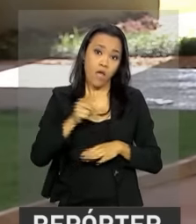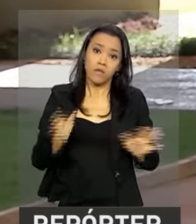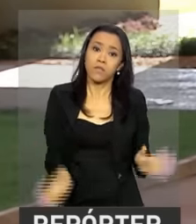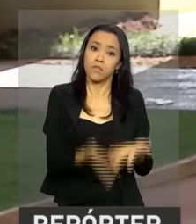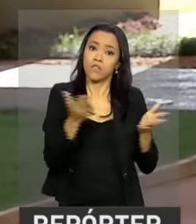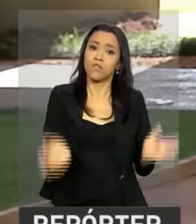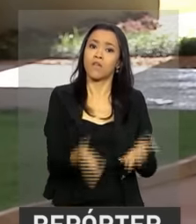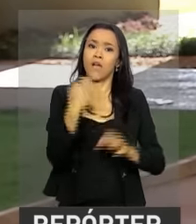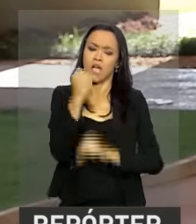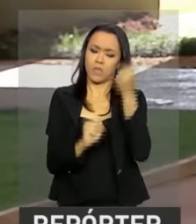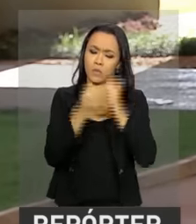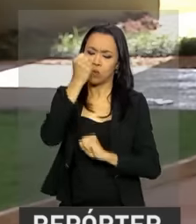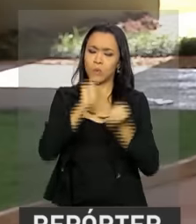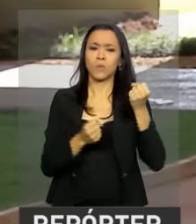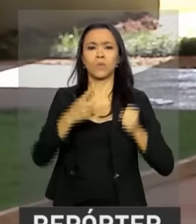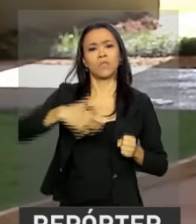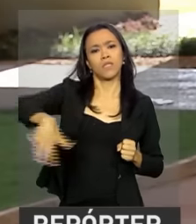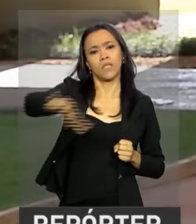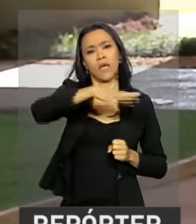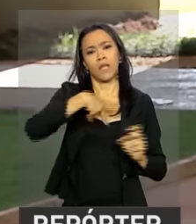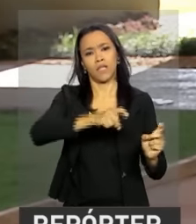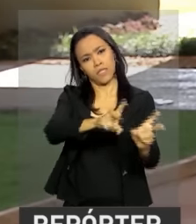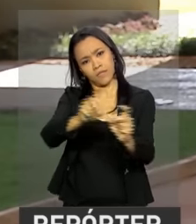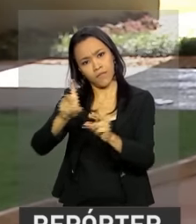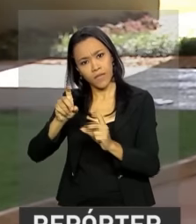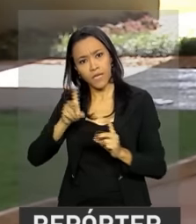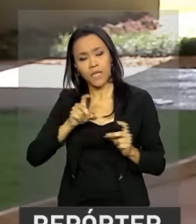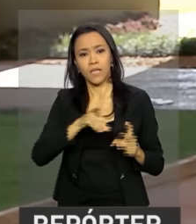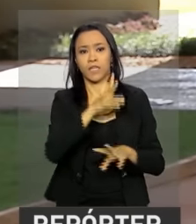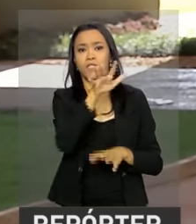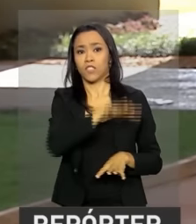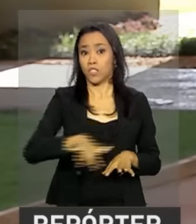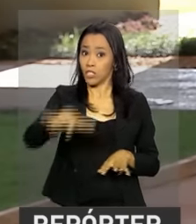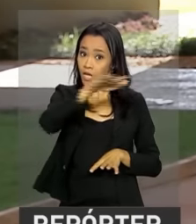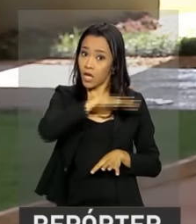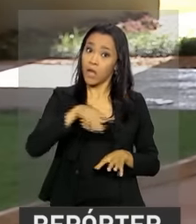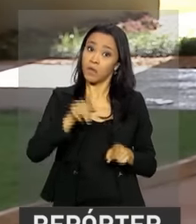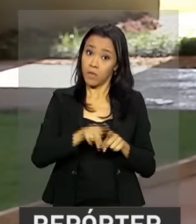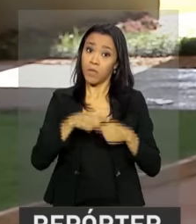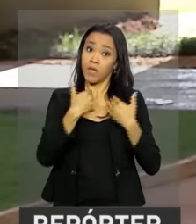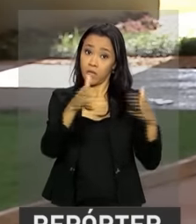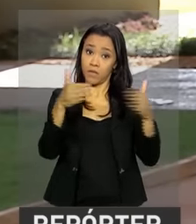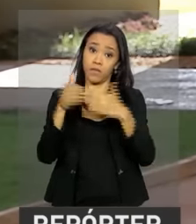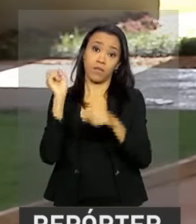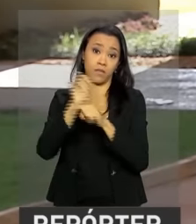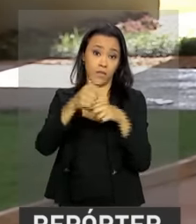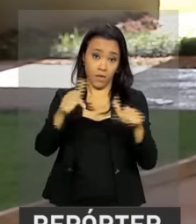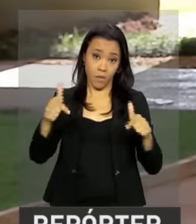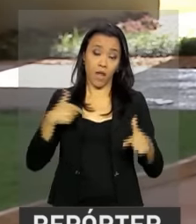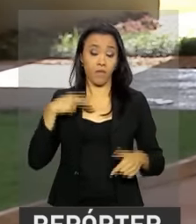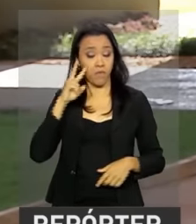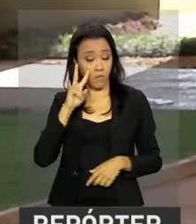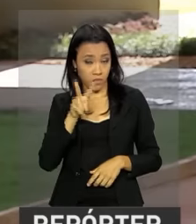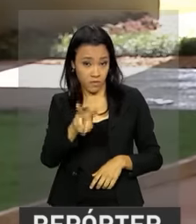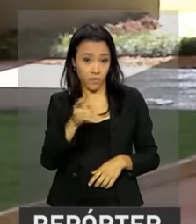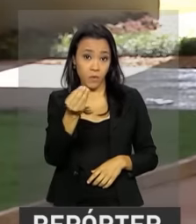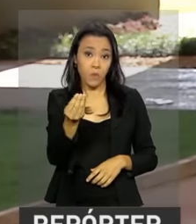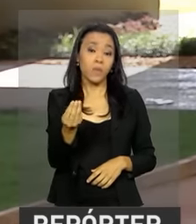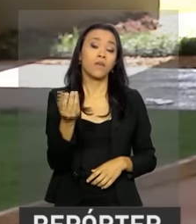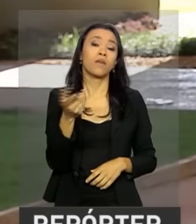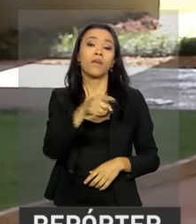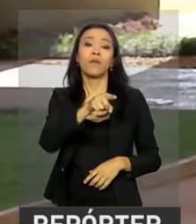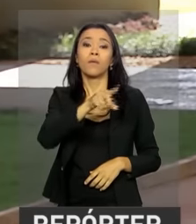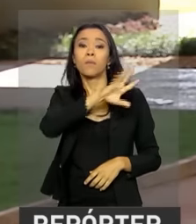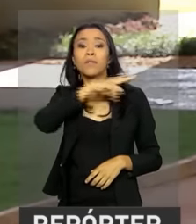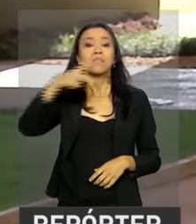a indústria o comércio o setor da construção civil de modo geral e também gerar empregos no país Vamos ouvir um trecho do que o presidente